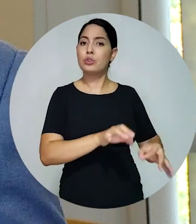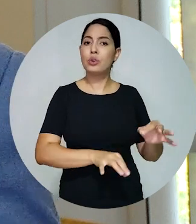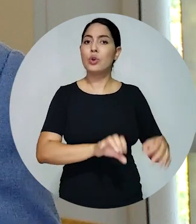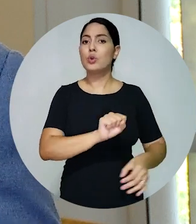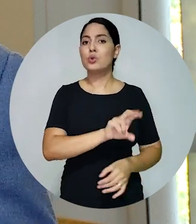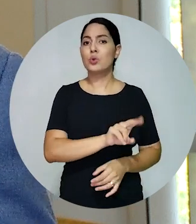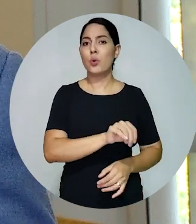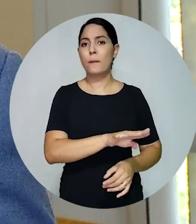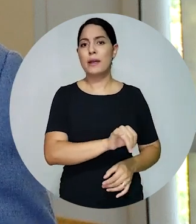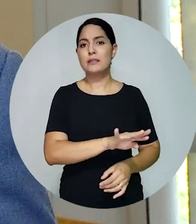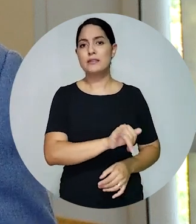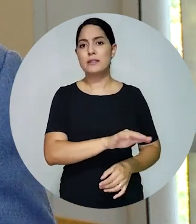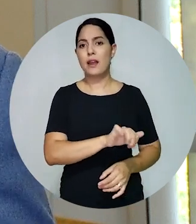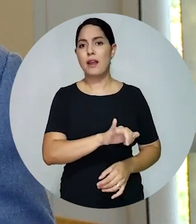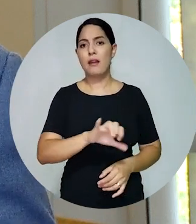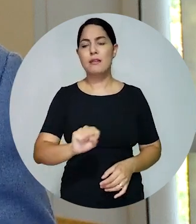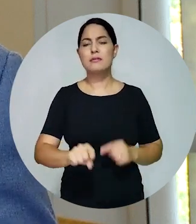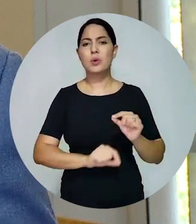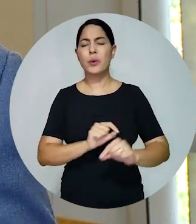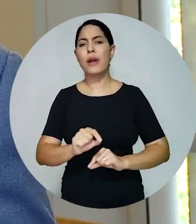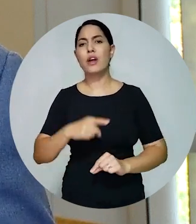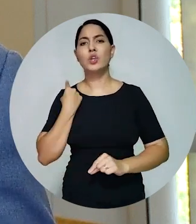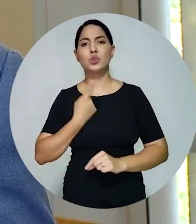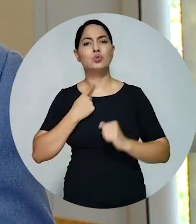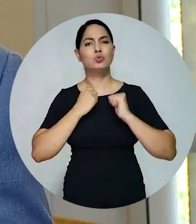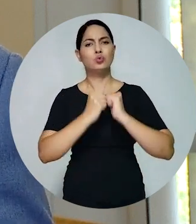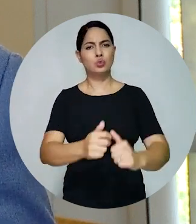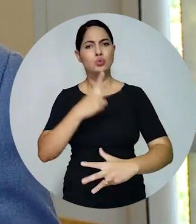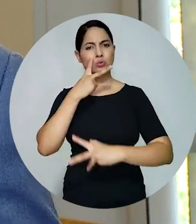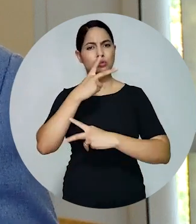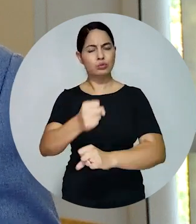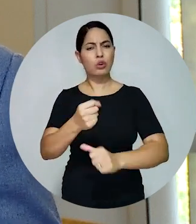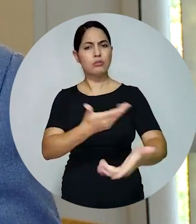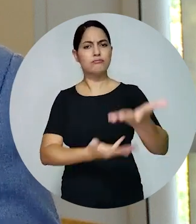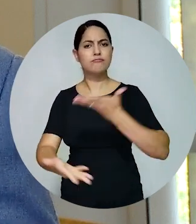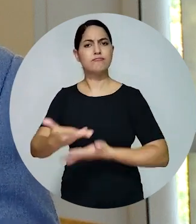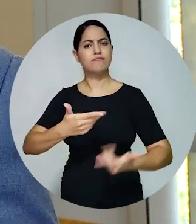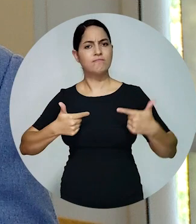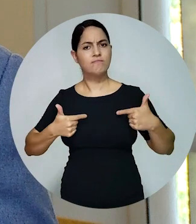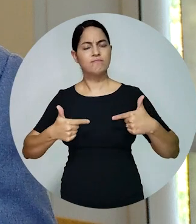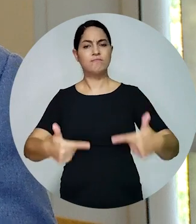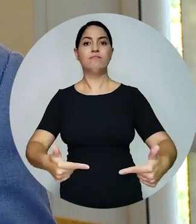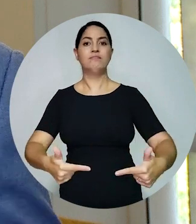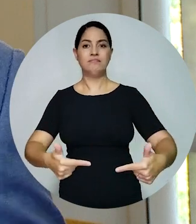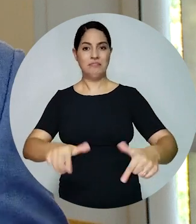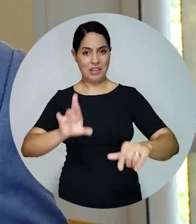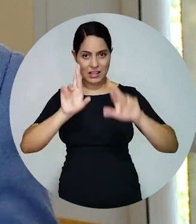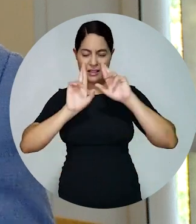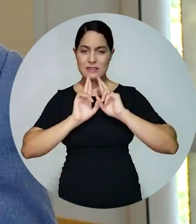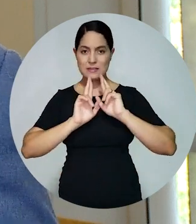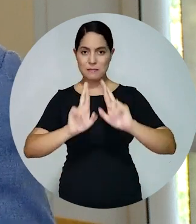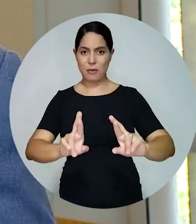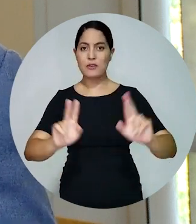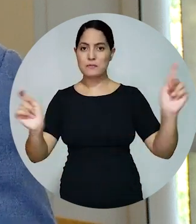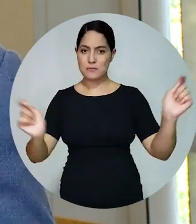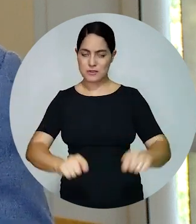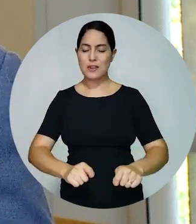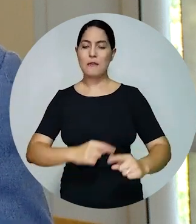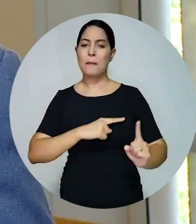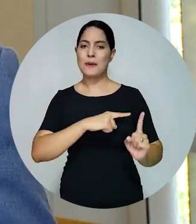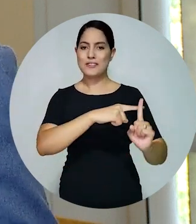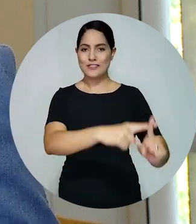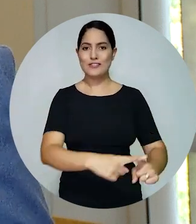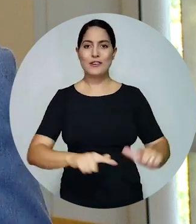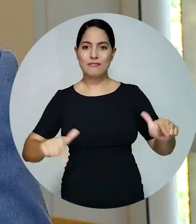contratuais como sucumbenciais. Nós queremos aqui, juntos, firmes, fortes, irmanados, e no mesmo sentido,